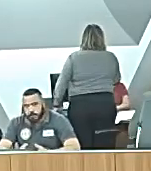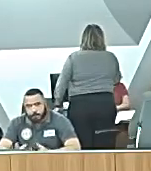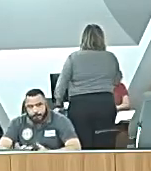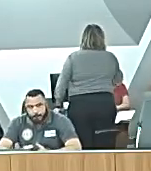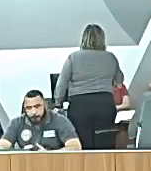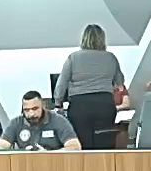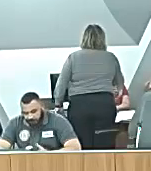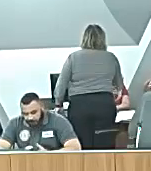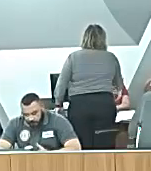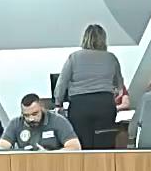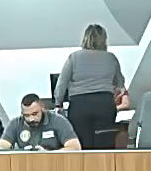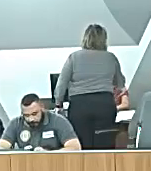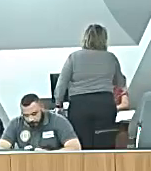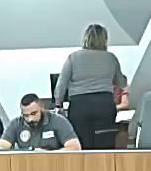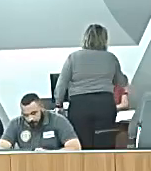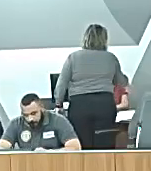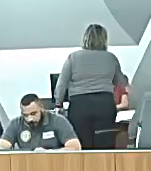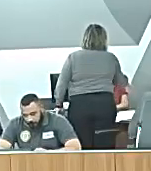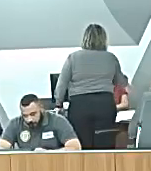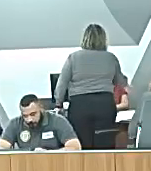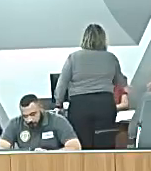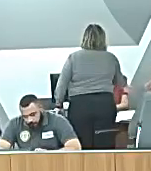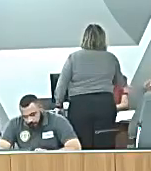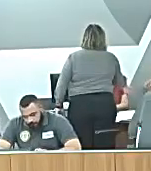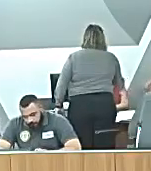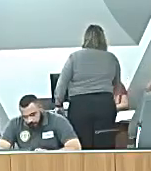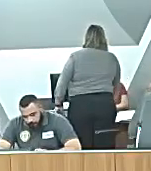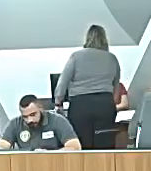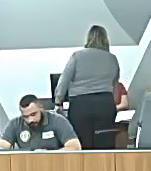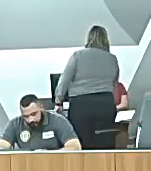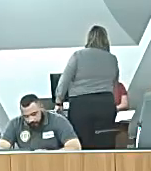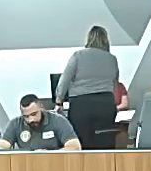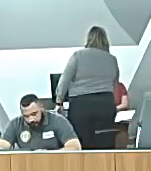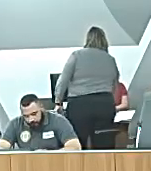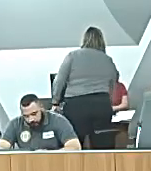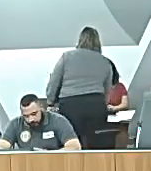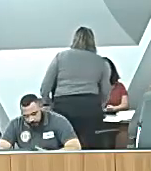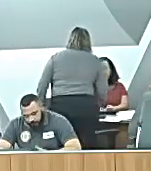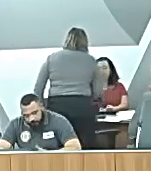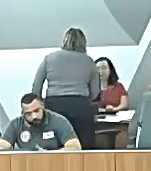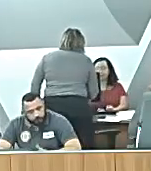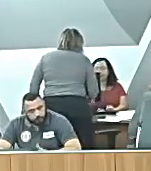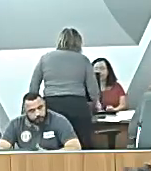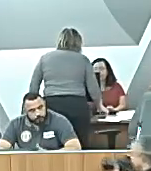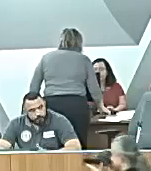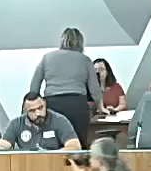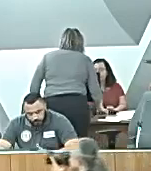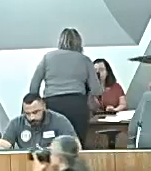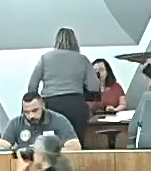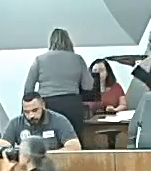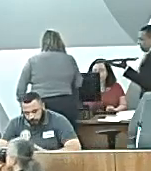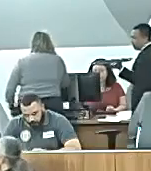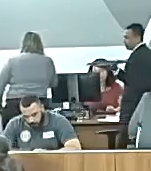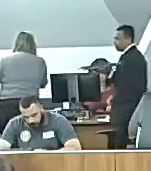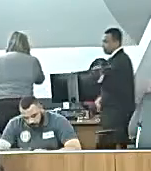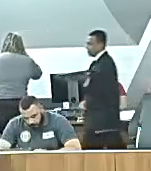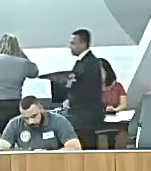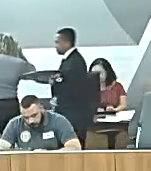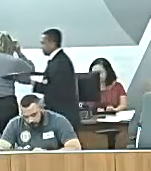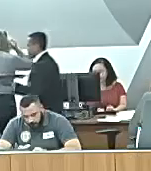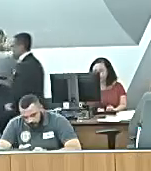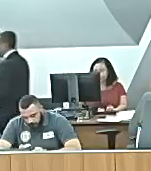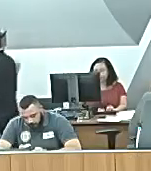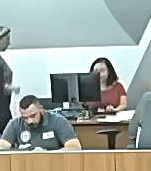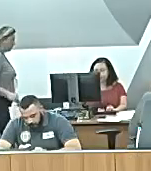vem dando a devida atenção aos nossos agentes do sistema penitenciário polícia penal agentes do